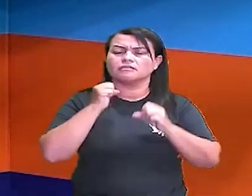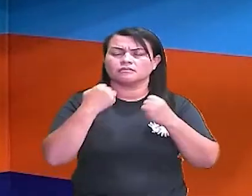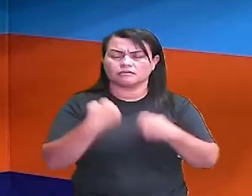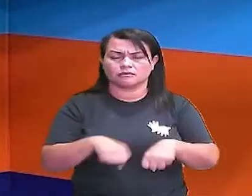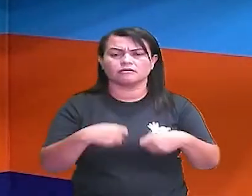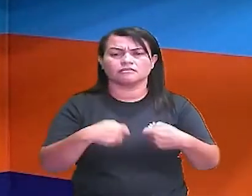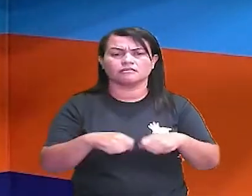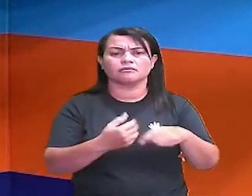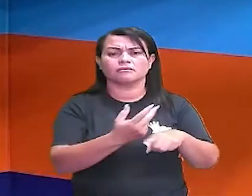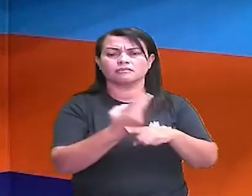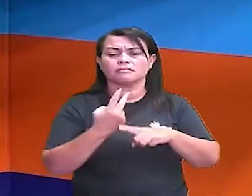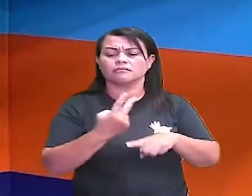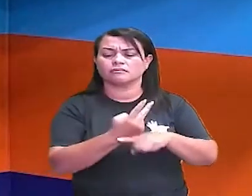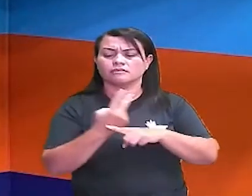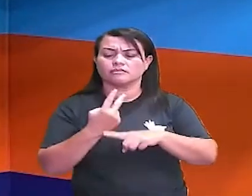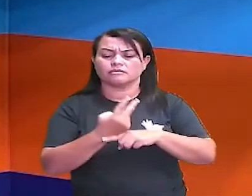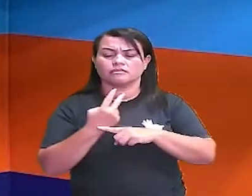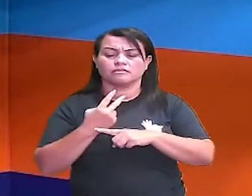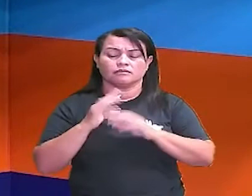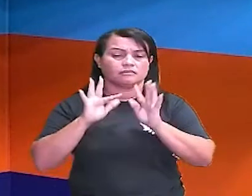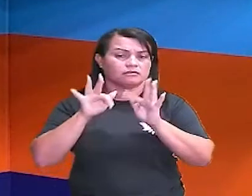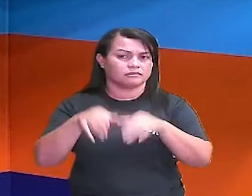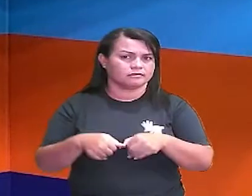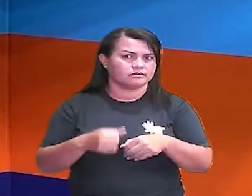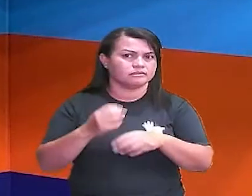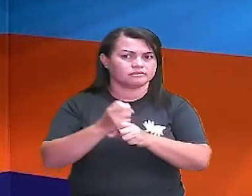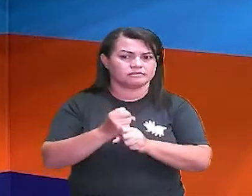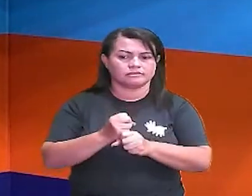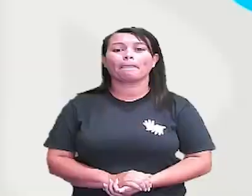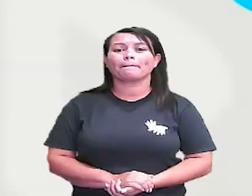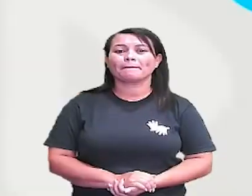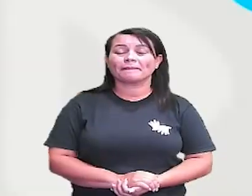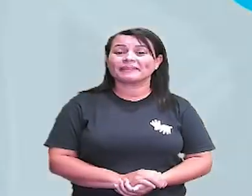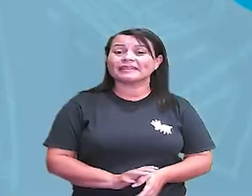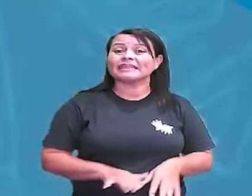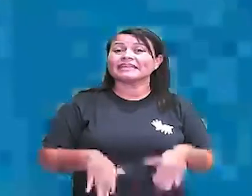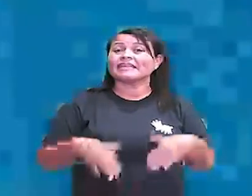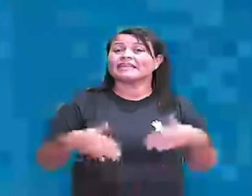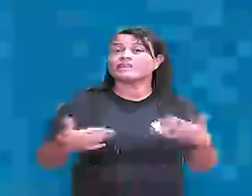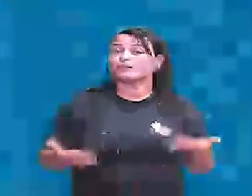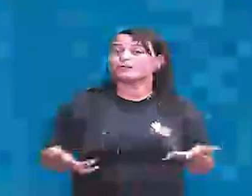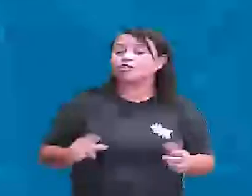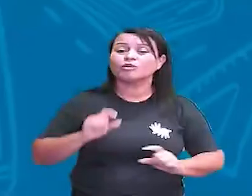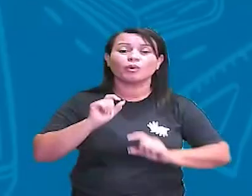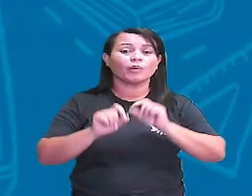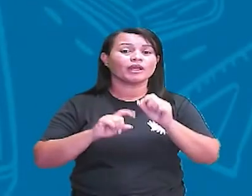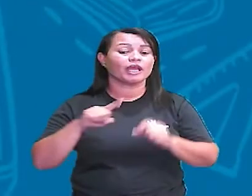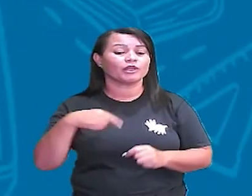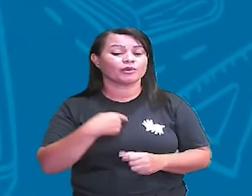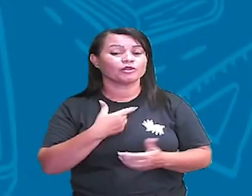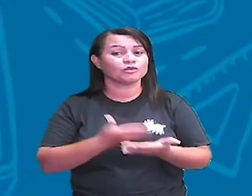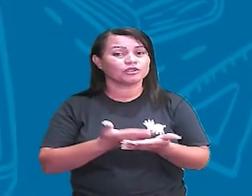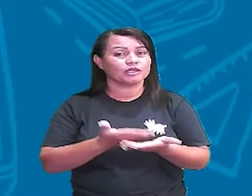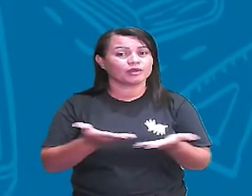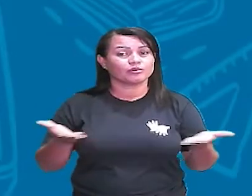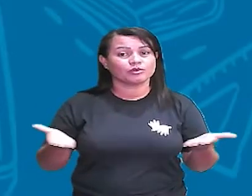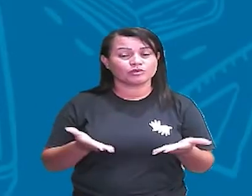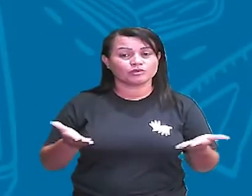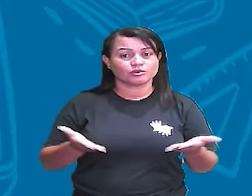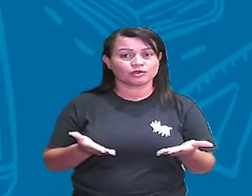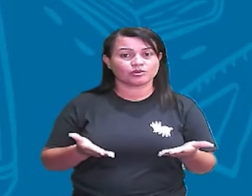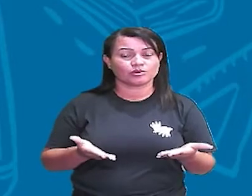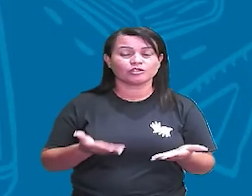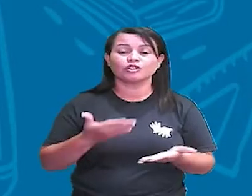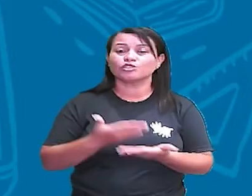pedindo emprestado, até terminar sua continha. Pronto, gente. Então, o que foi que nós estudamos hoje? Hoje